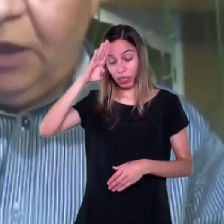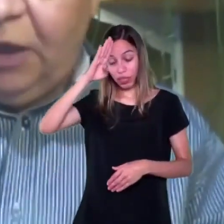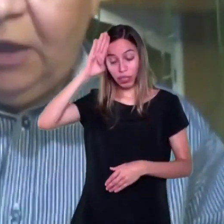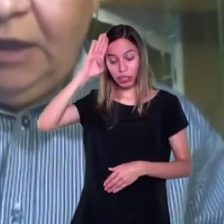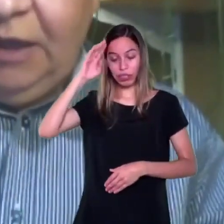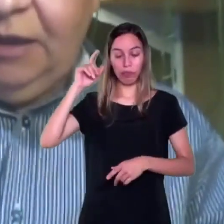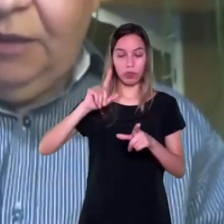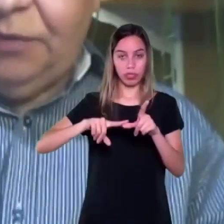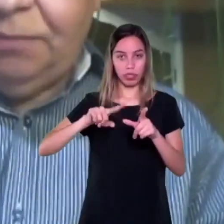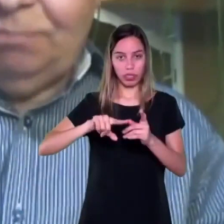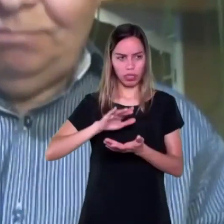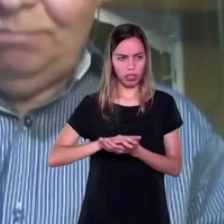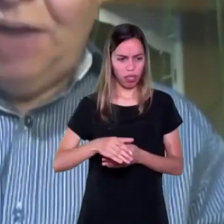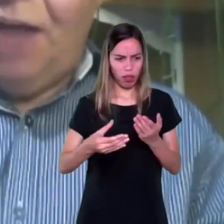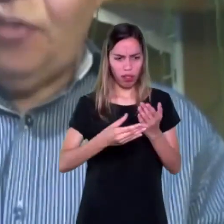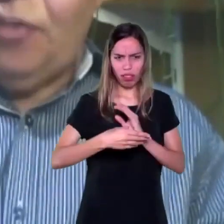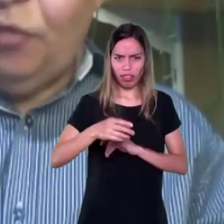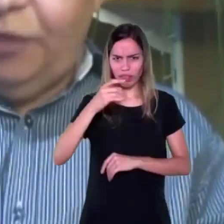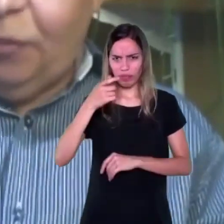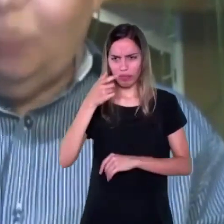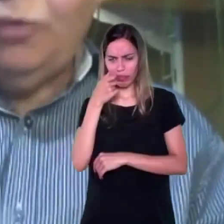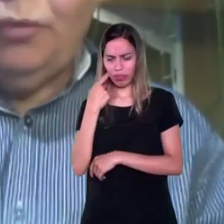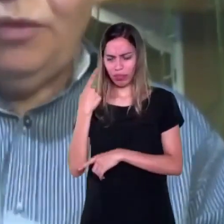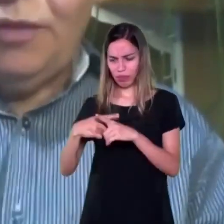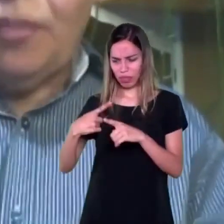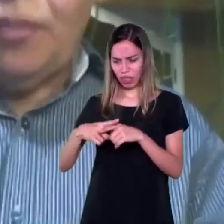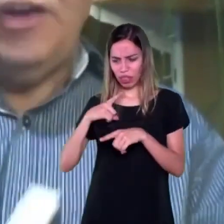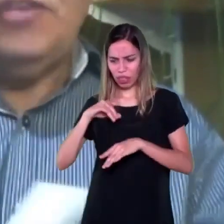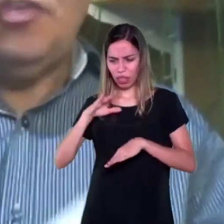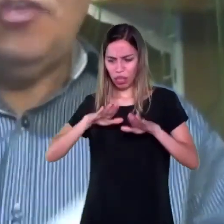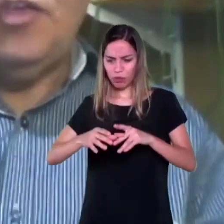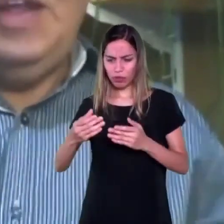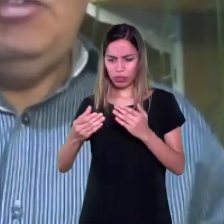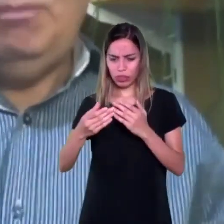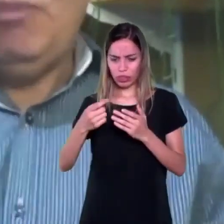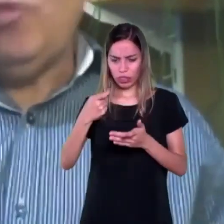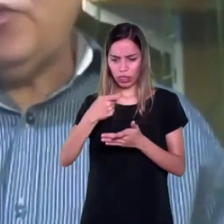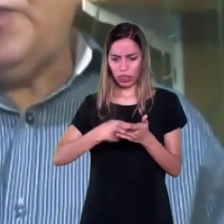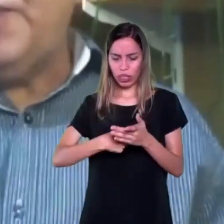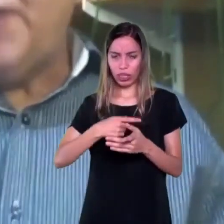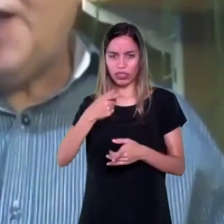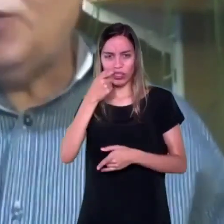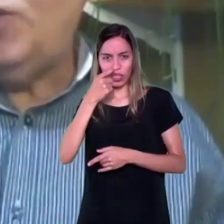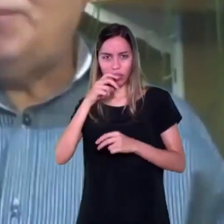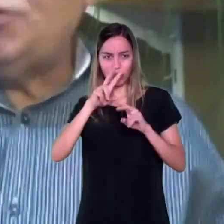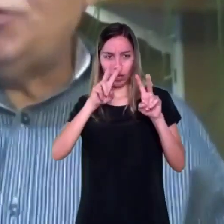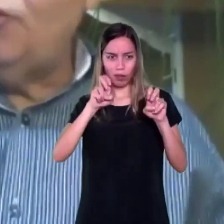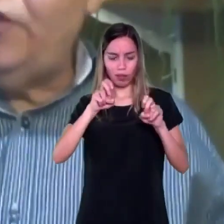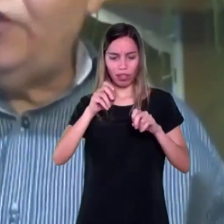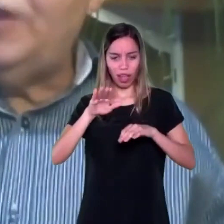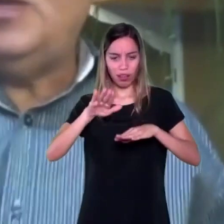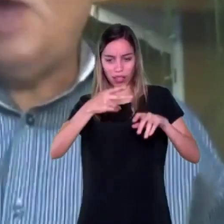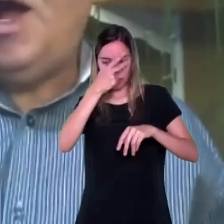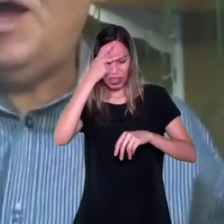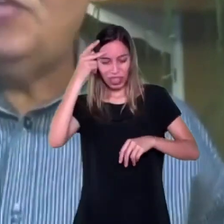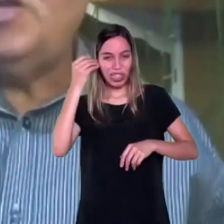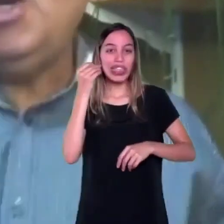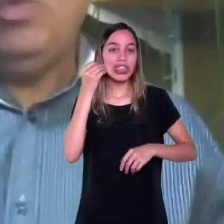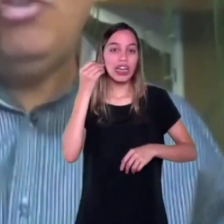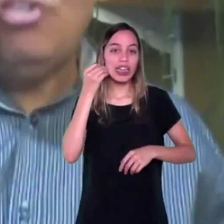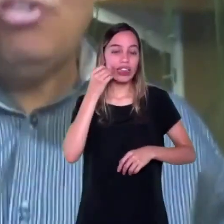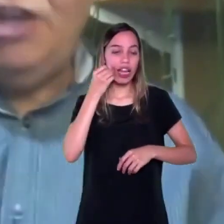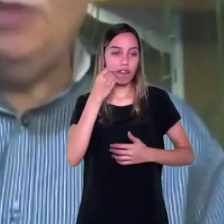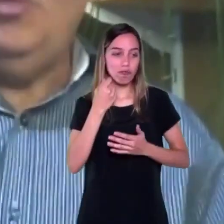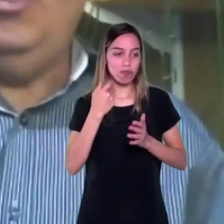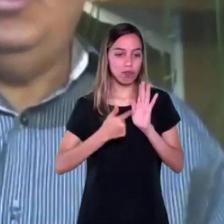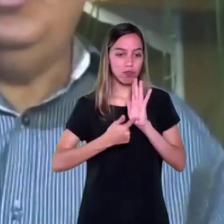interessante porque ele traz alguns textos muito interessantes de pessoas que tentaram reproduzir a linguagem,